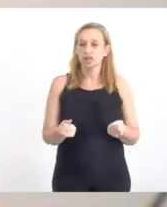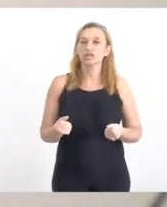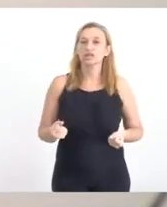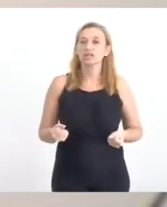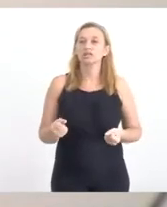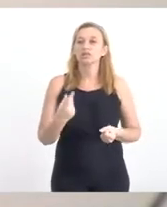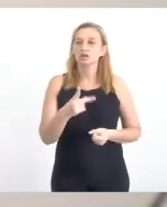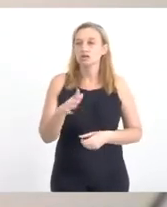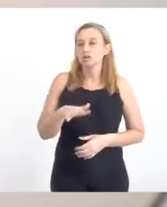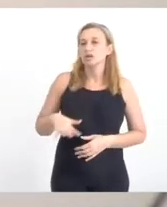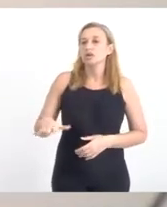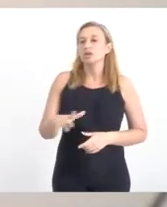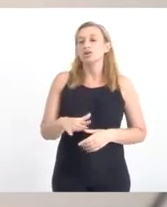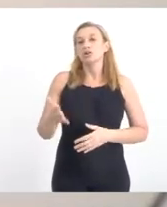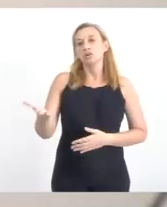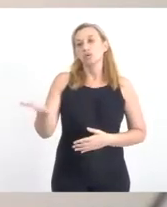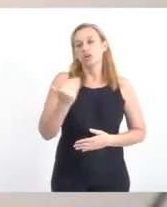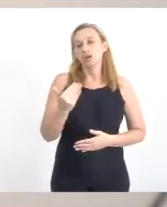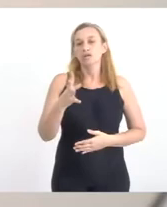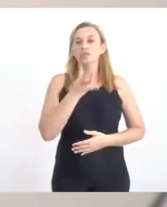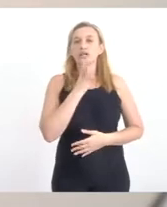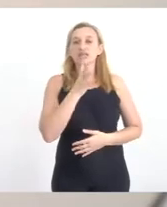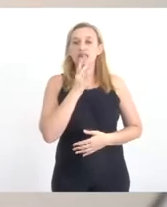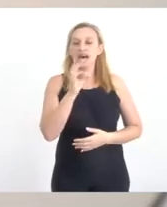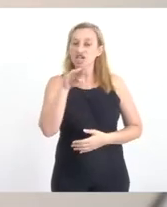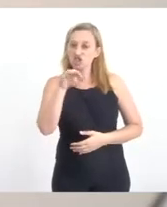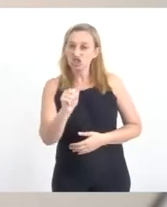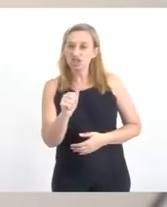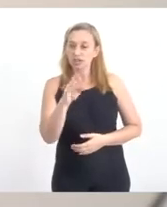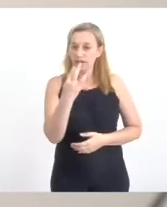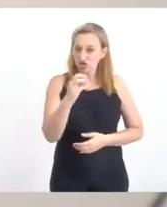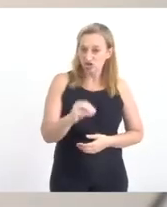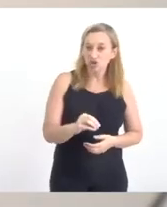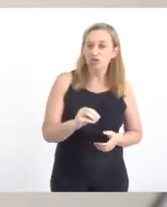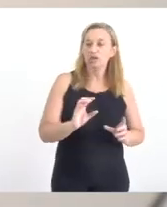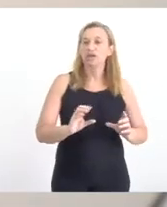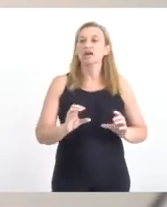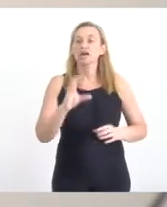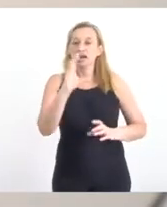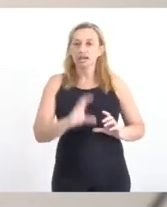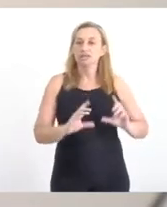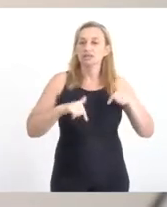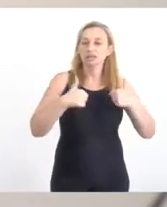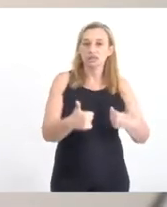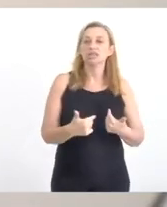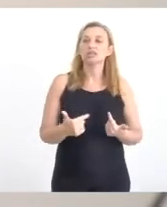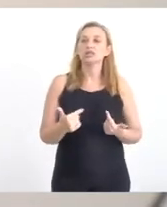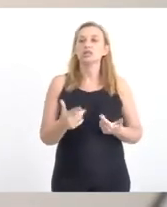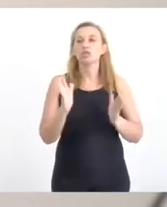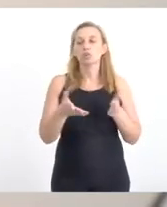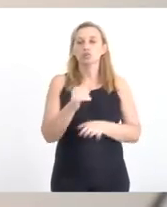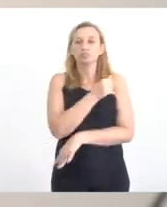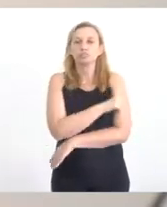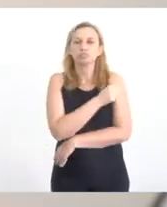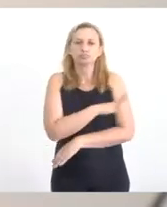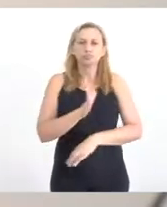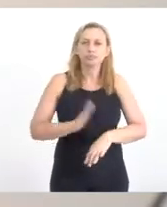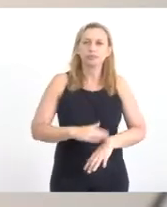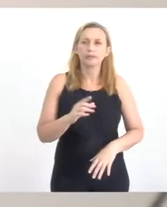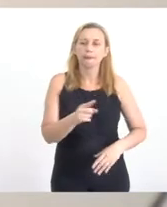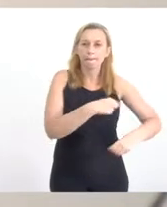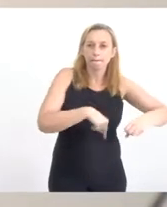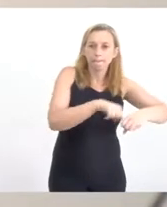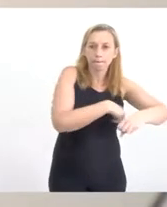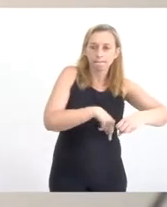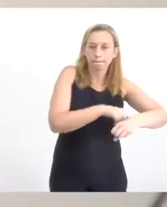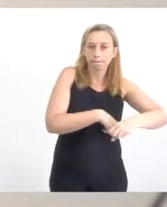Quero convidar todo mundo a conhecer agenda Betinho conhecer a ação da cidadania a gente tem hoje aqui no Rio de Janeiro uma das maiores